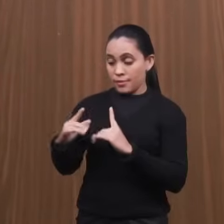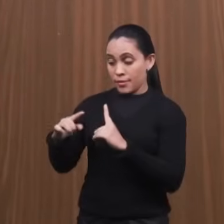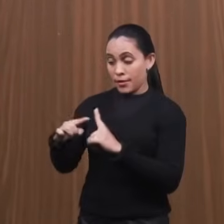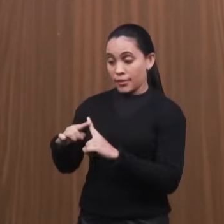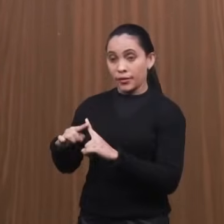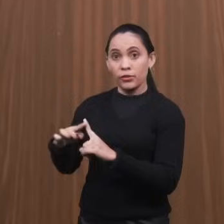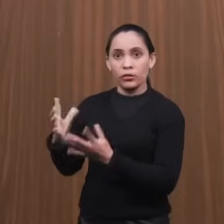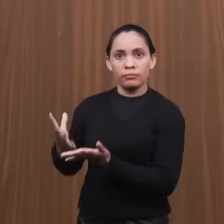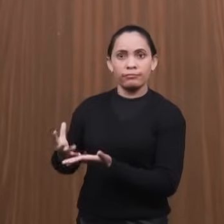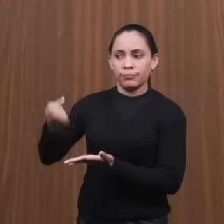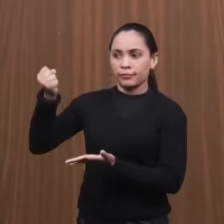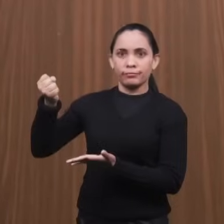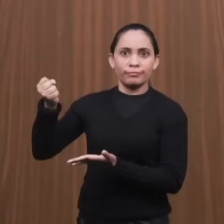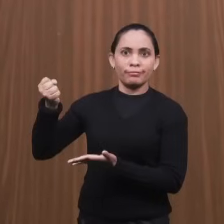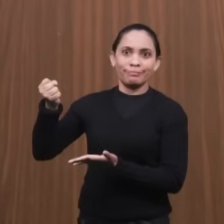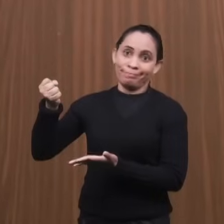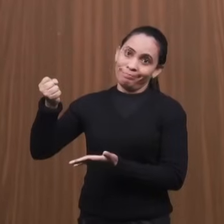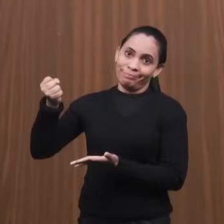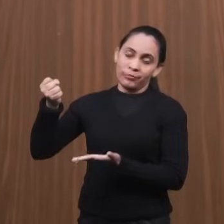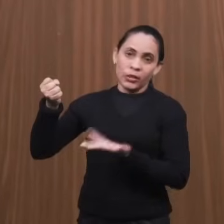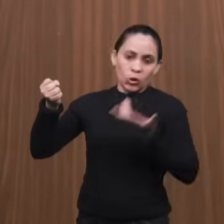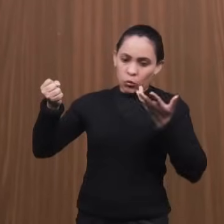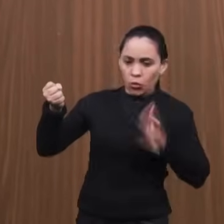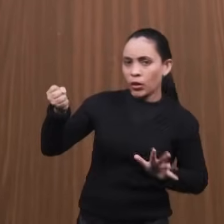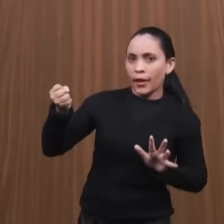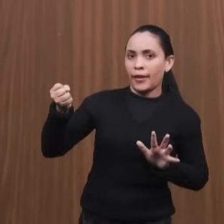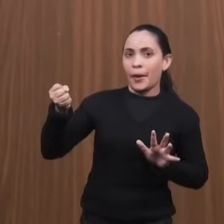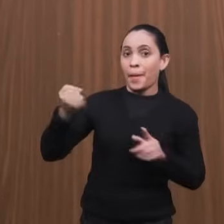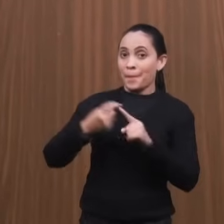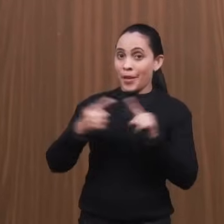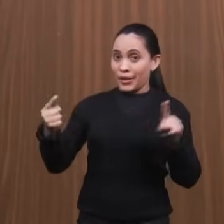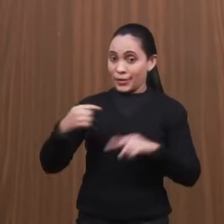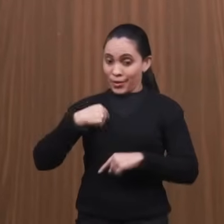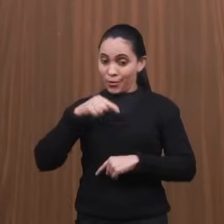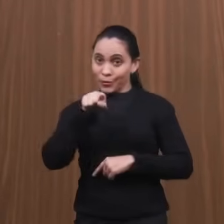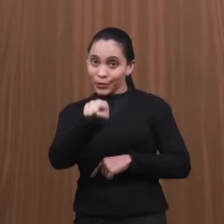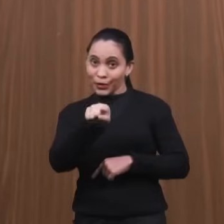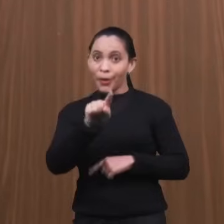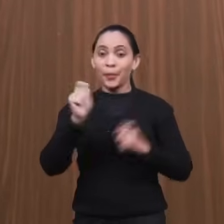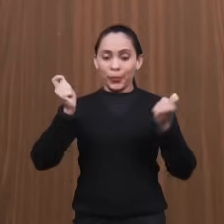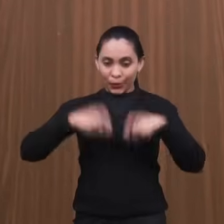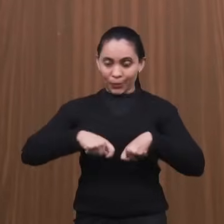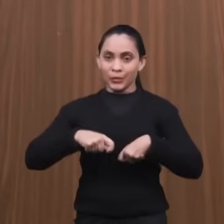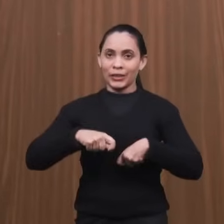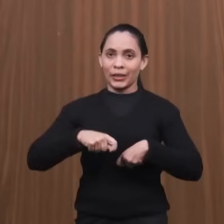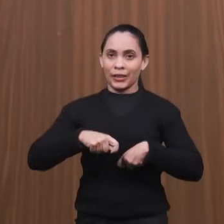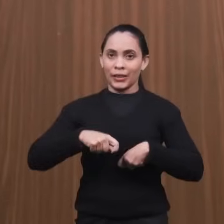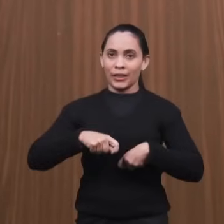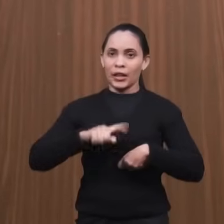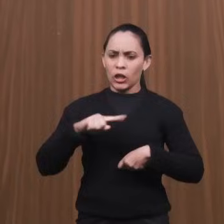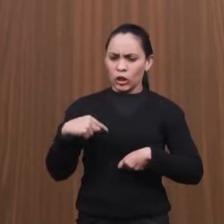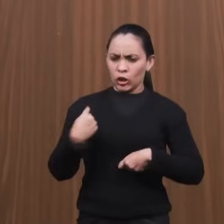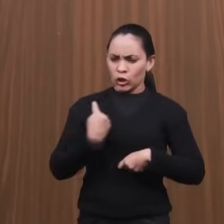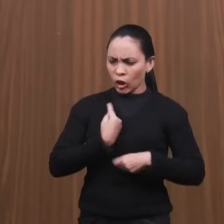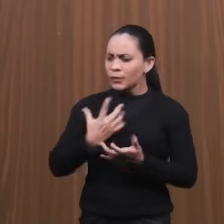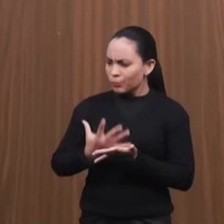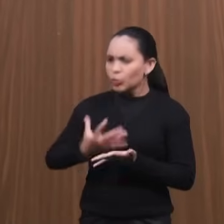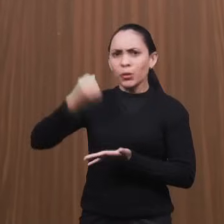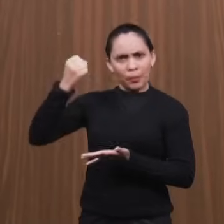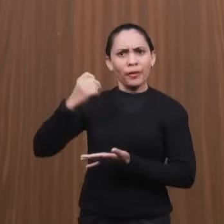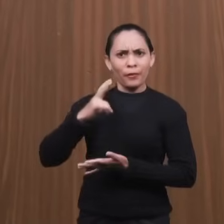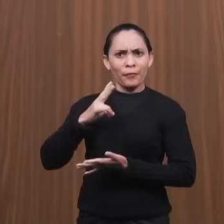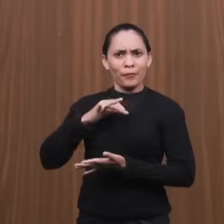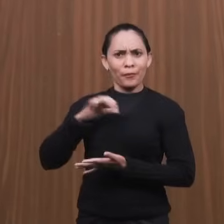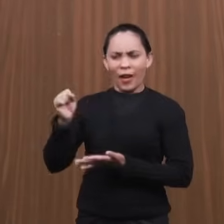seja arrebatada. Mas eu e você, meu irmão, podemos dizer, nada nos impedirá